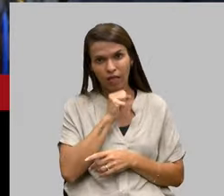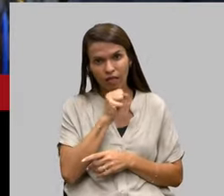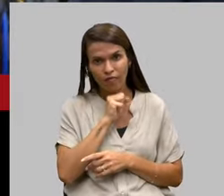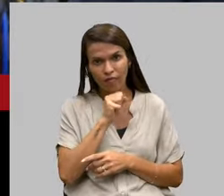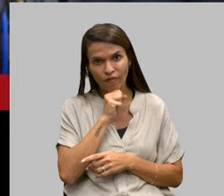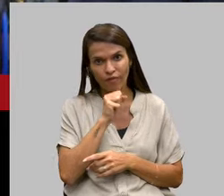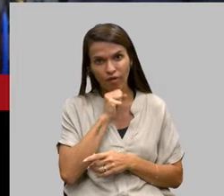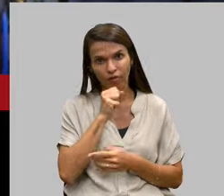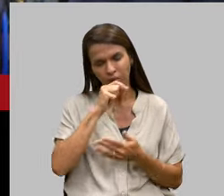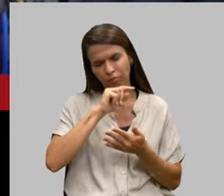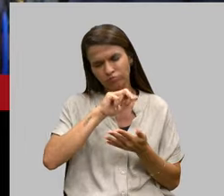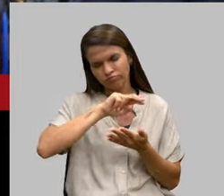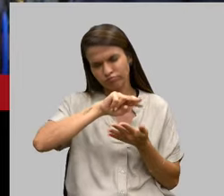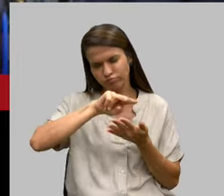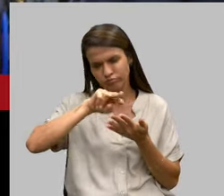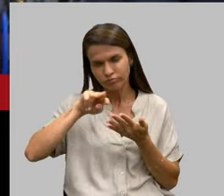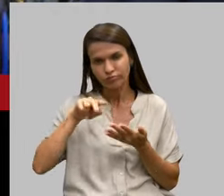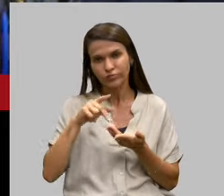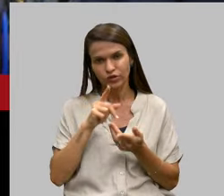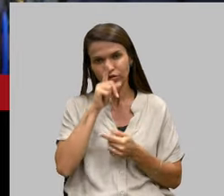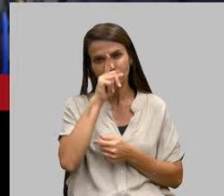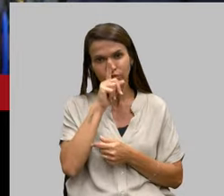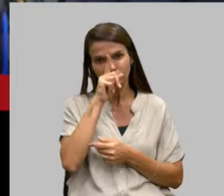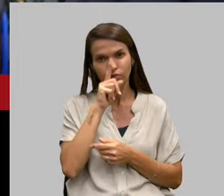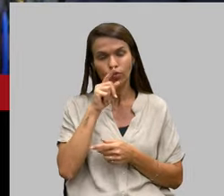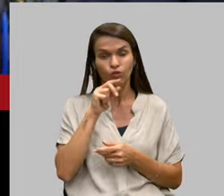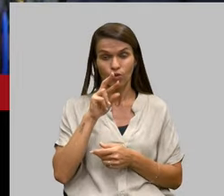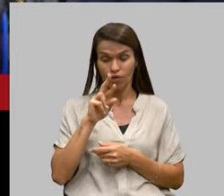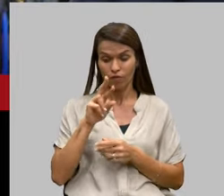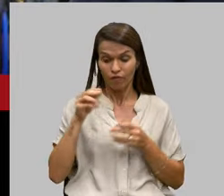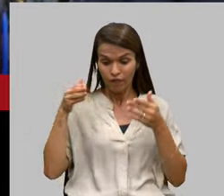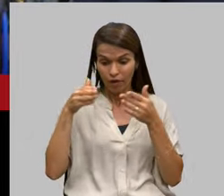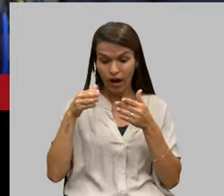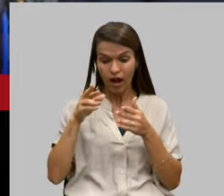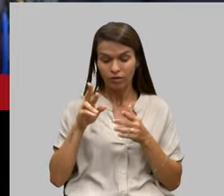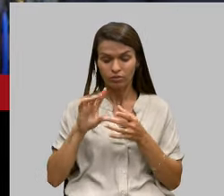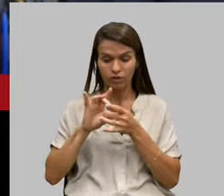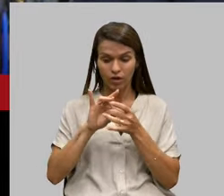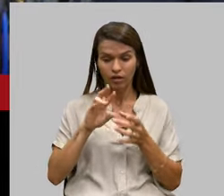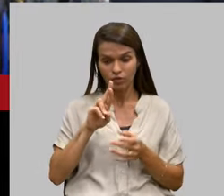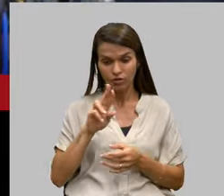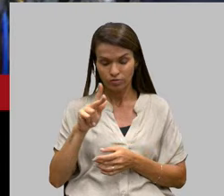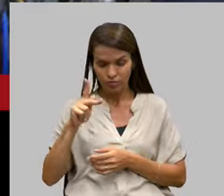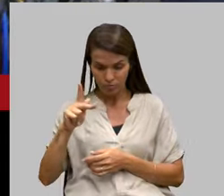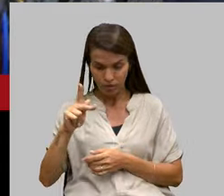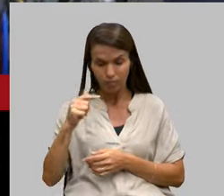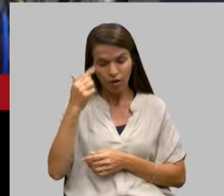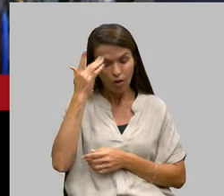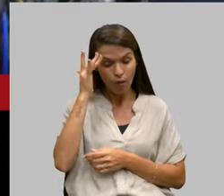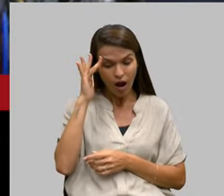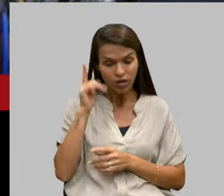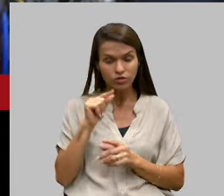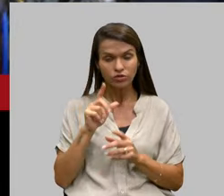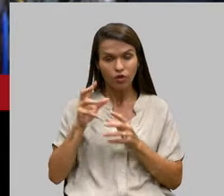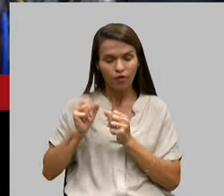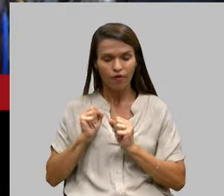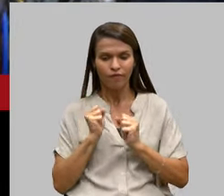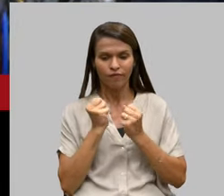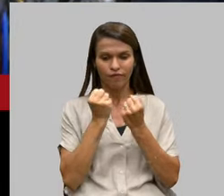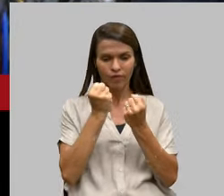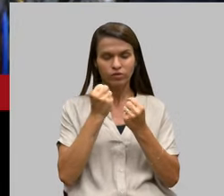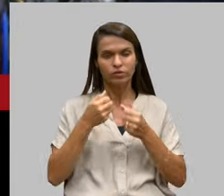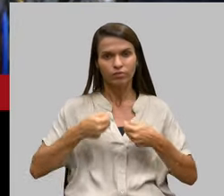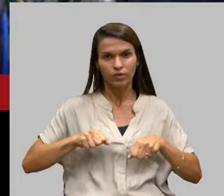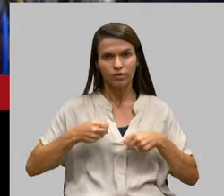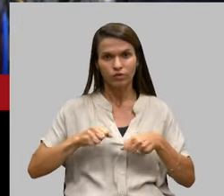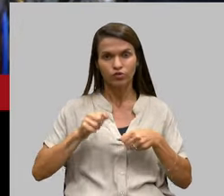demais riscos atuariais né Maria Júlia do do regime próprio mas então é então eu acho que isso só reforça essa necessidade do